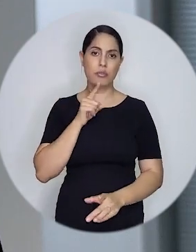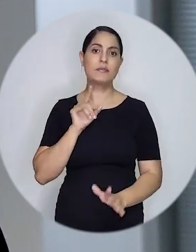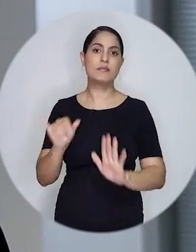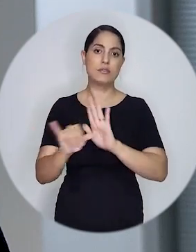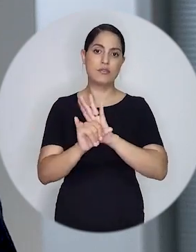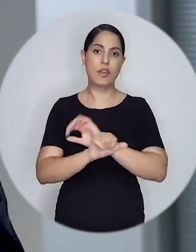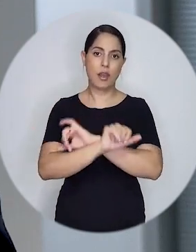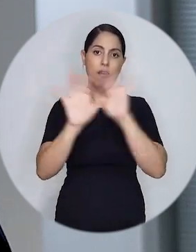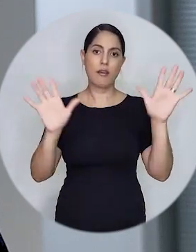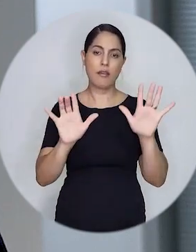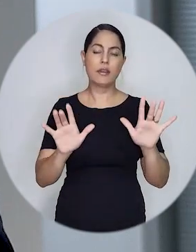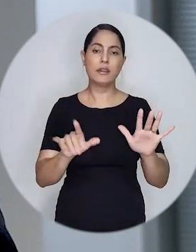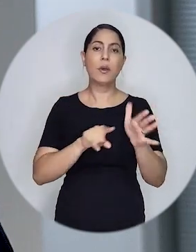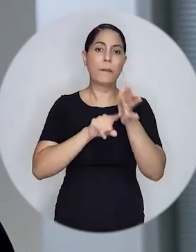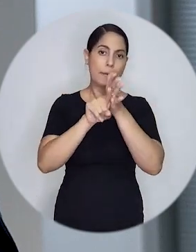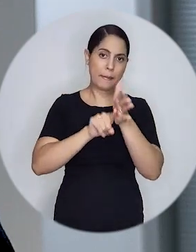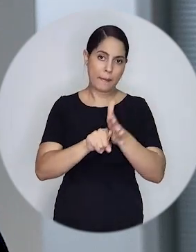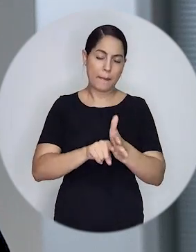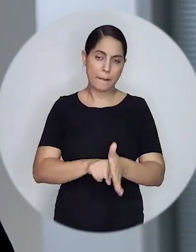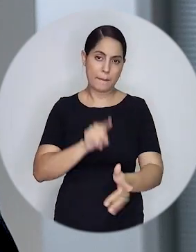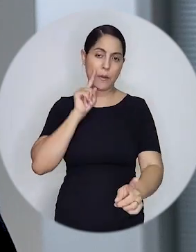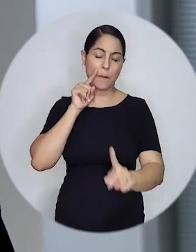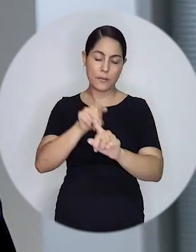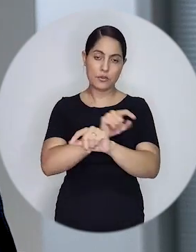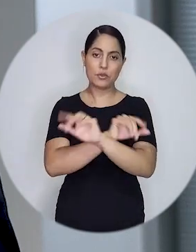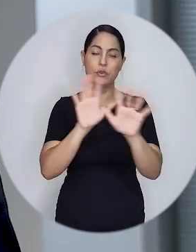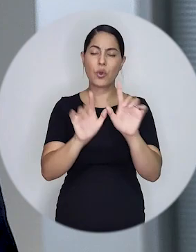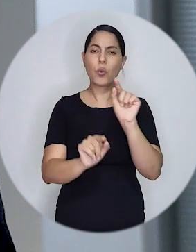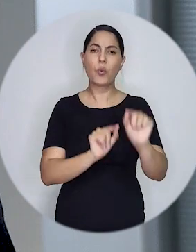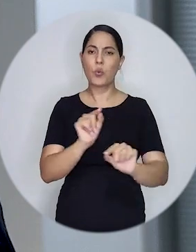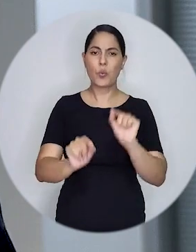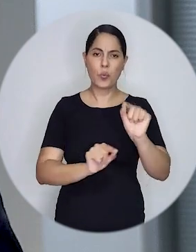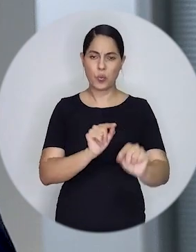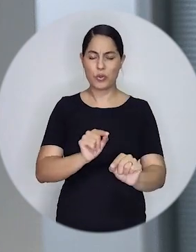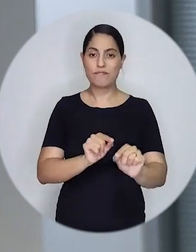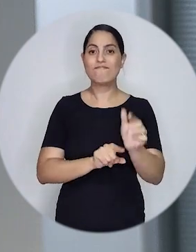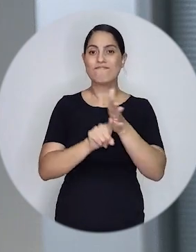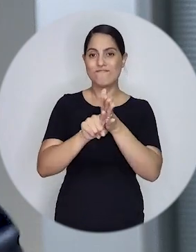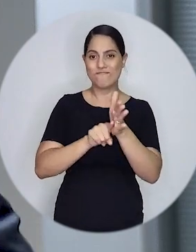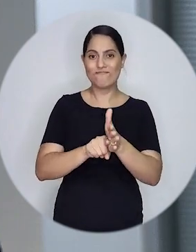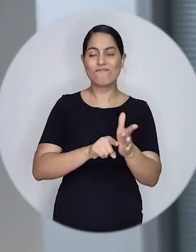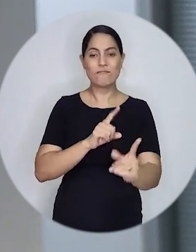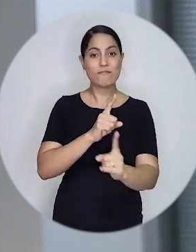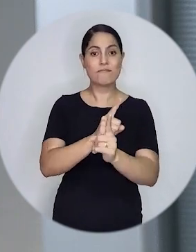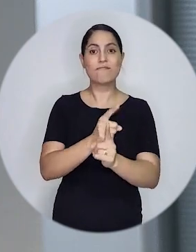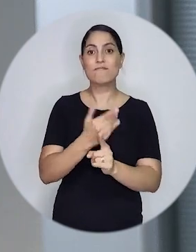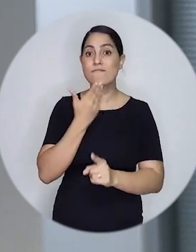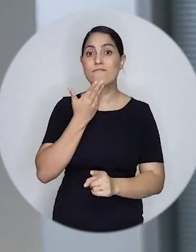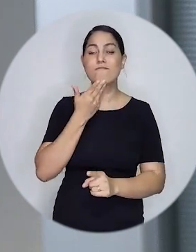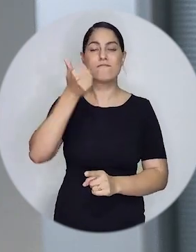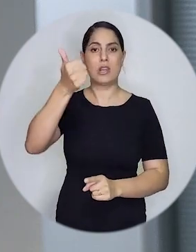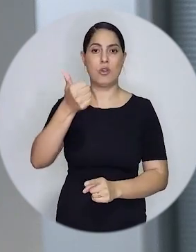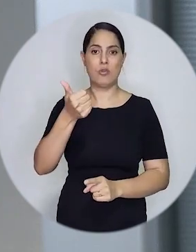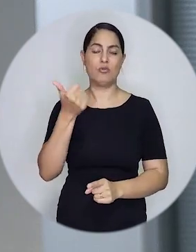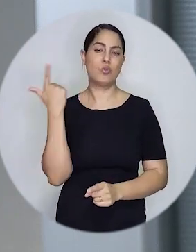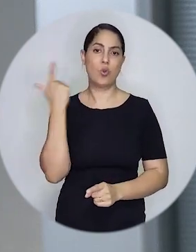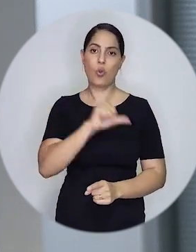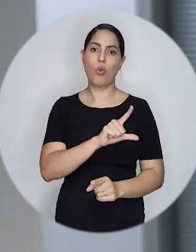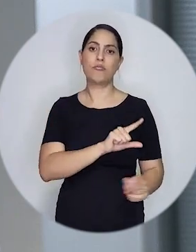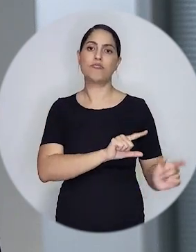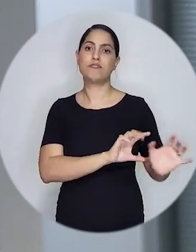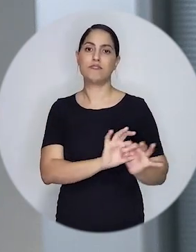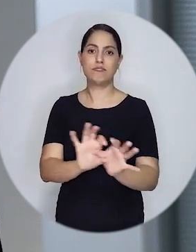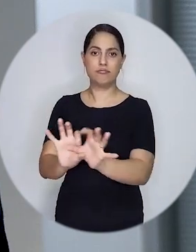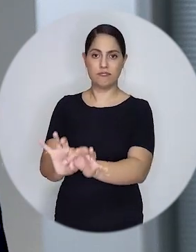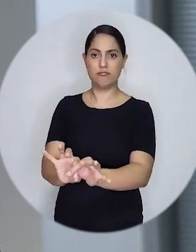esse é o propósito dessa pesquisa, que certamente vai nos dar um melhor diagnóstico e, com isso, a OAB estará